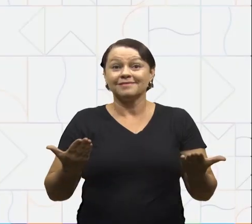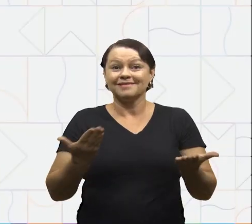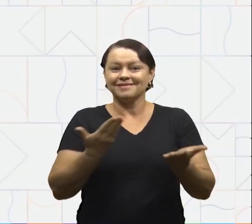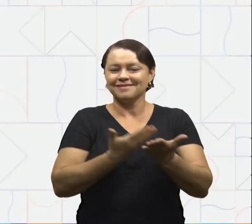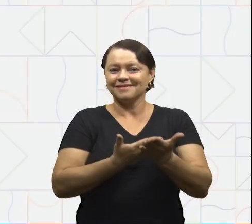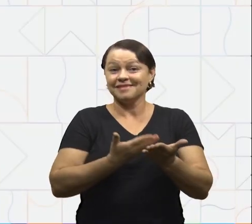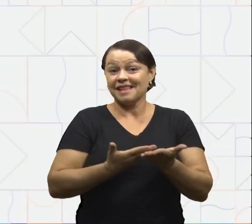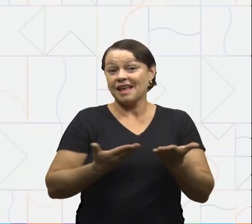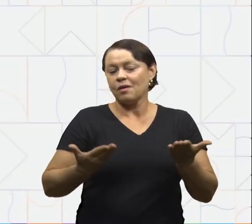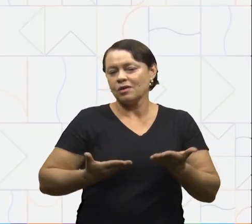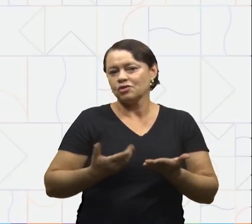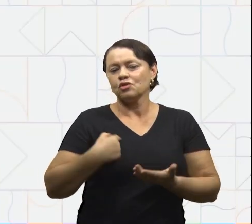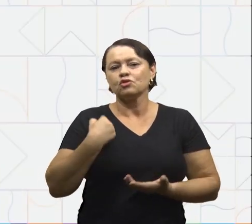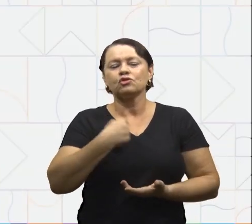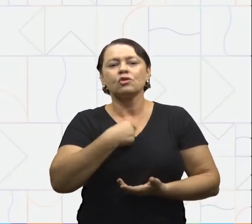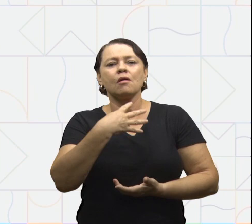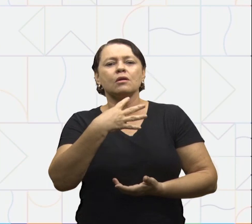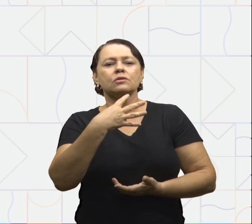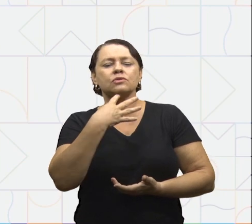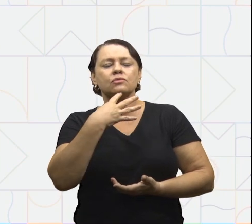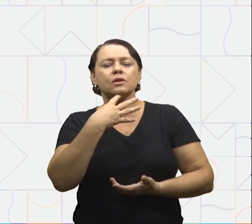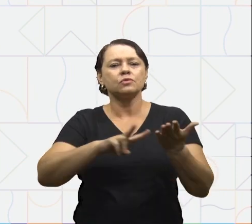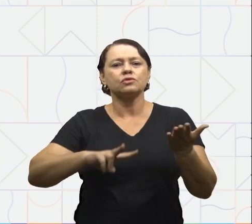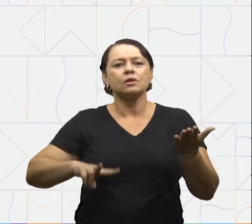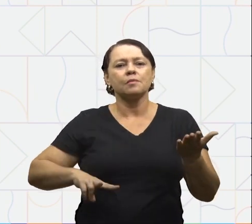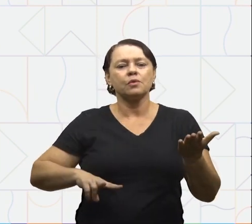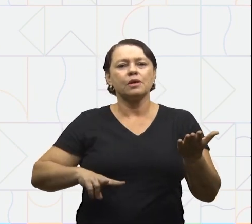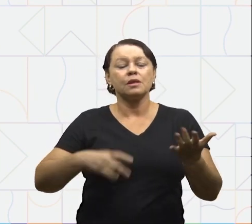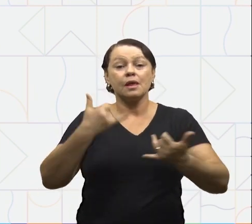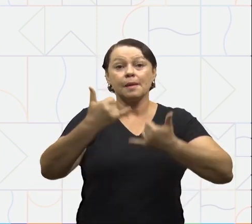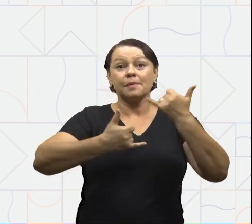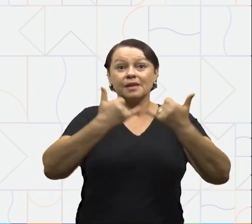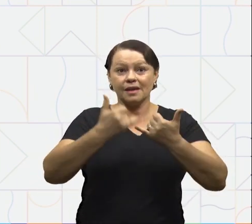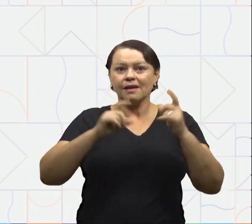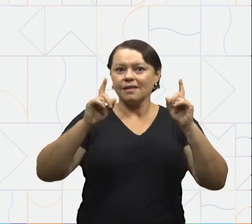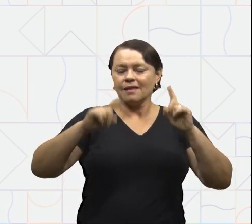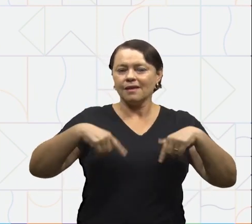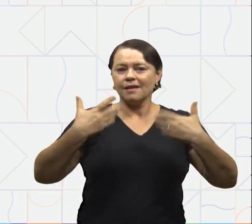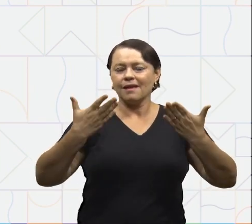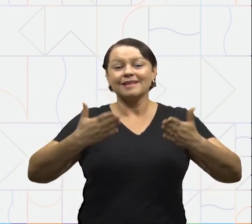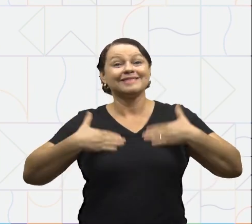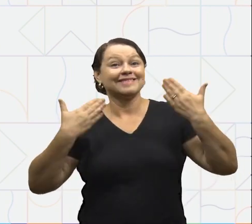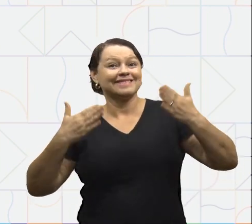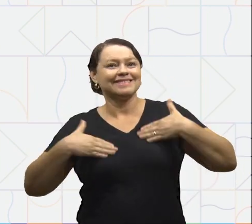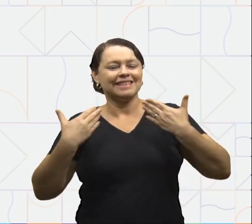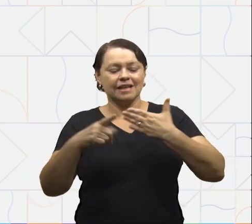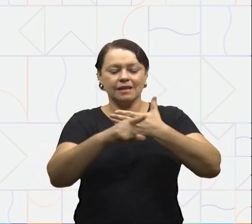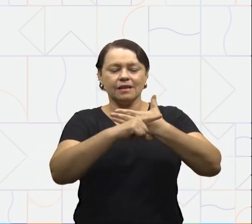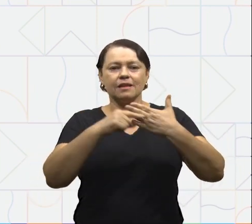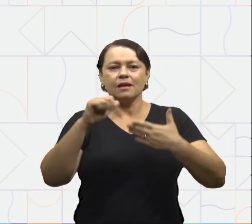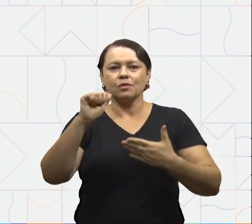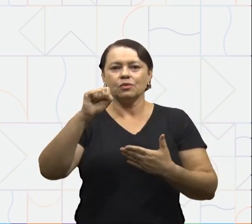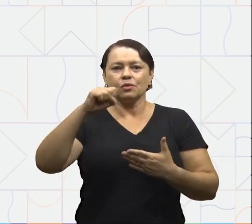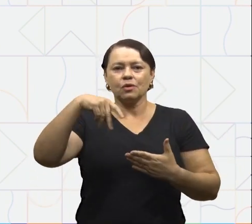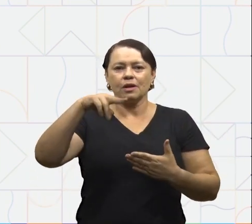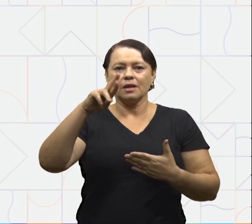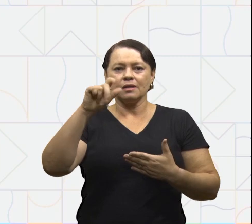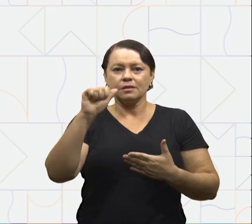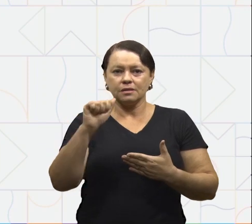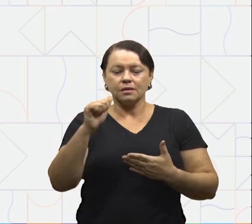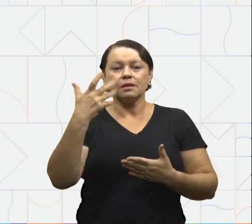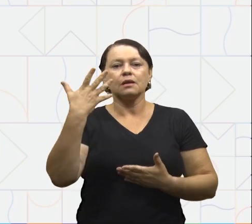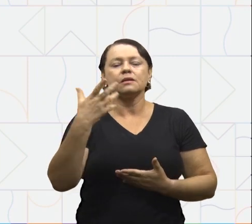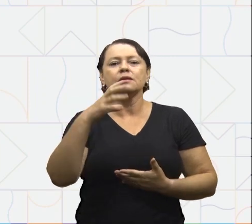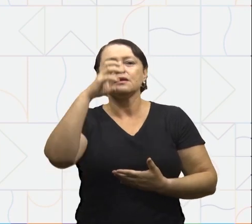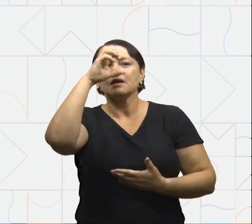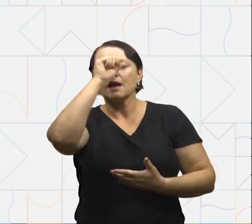Na aula de hoje, nós conhecemos a poesia Brincadeira é Alegria, da autora Sandra Ferreira Barbosa. Aprendemos